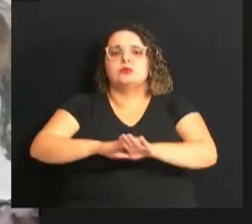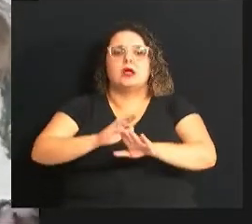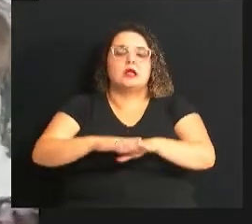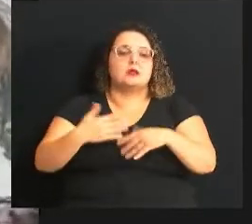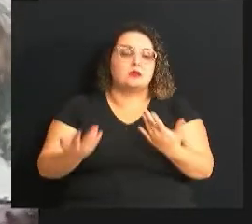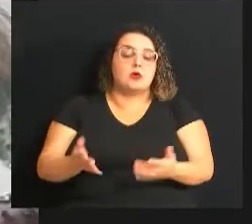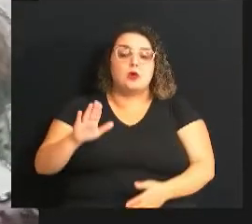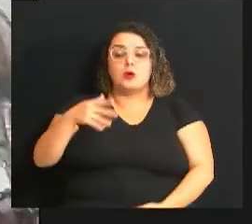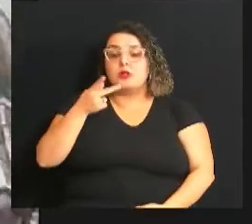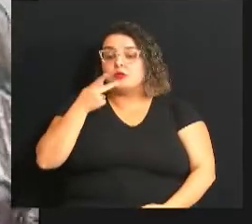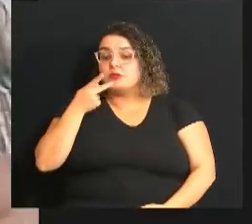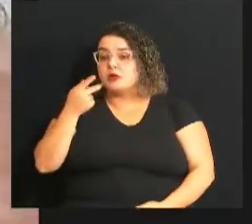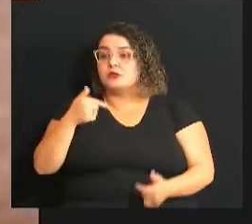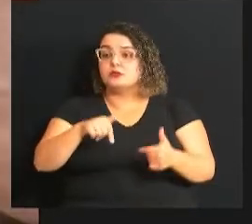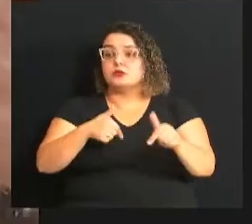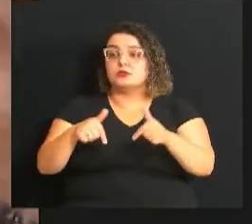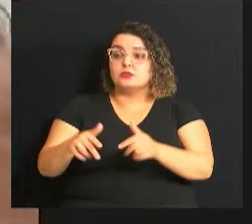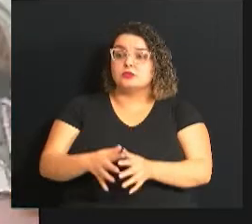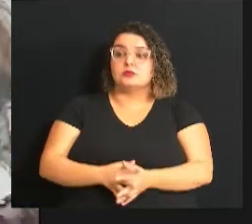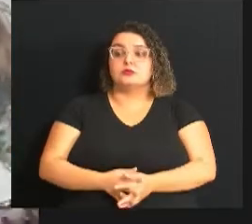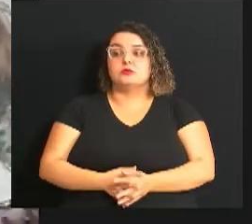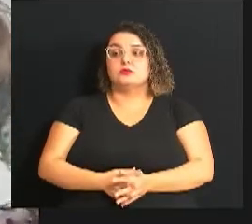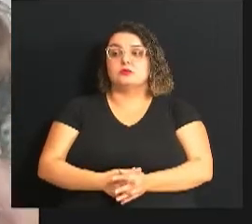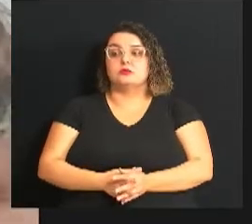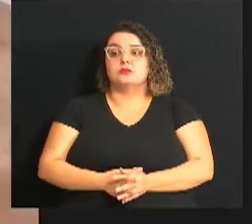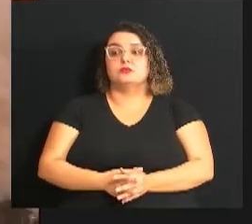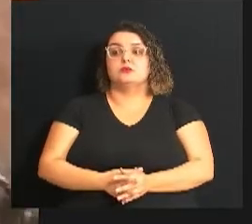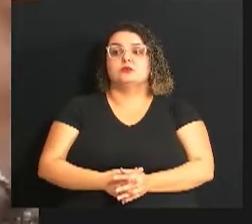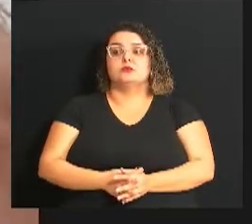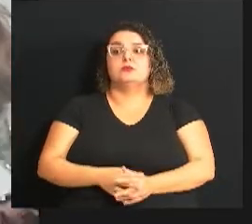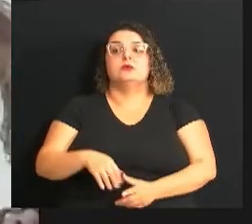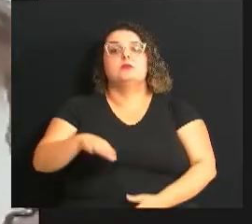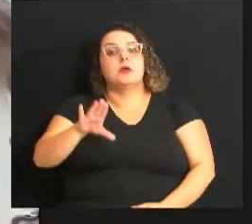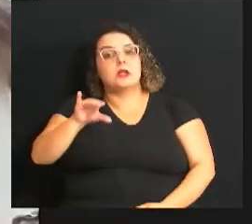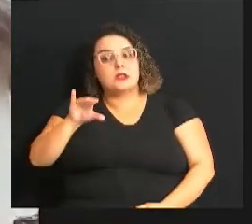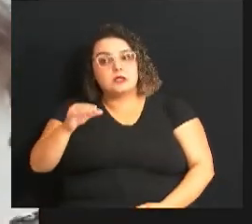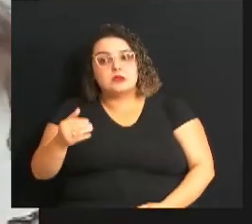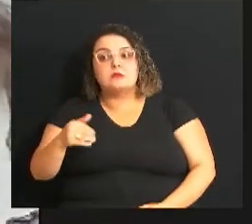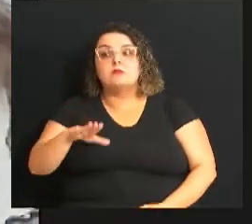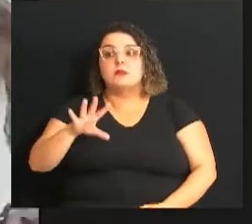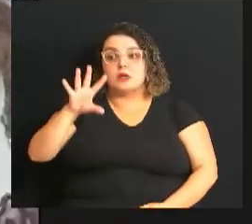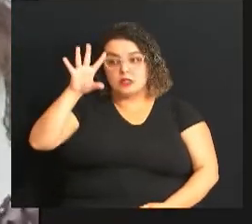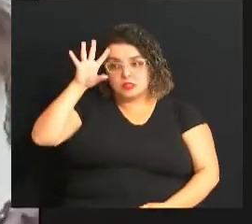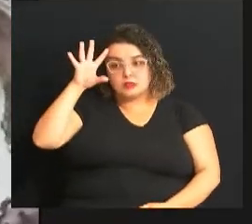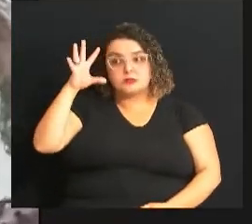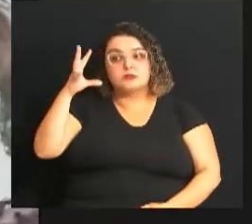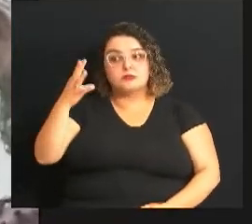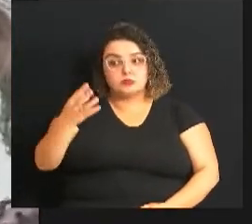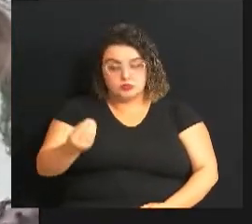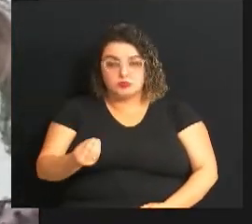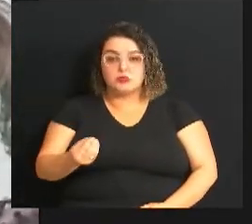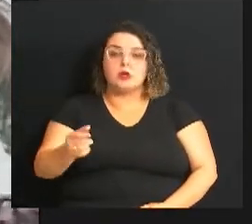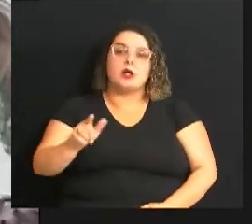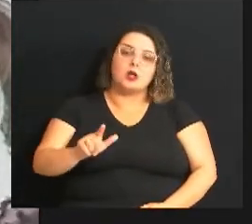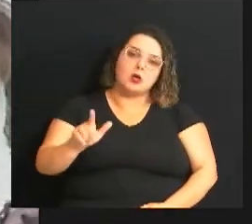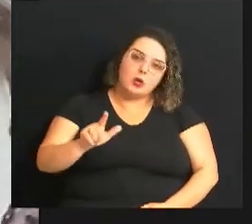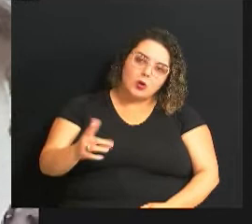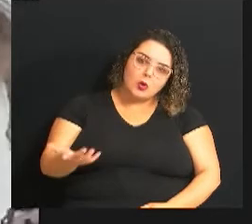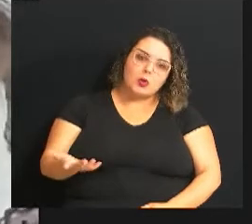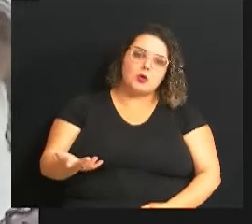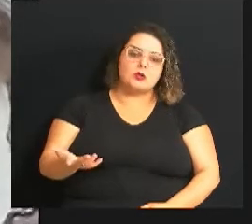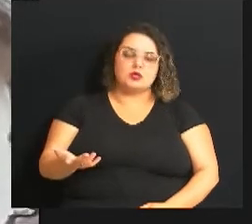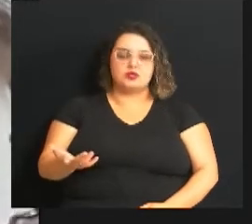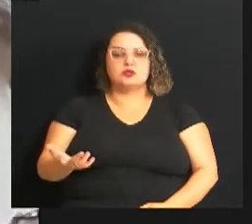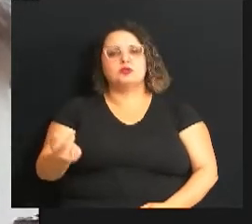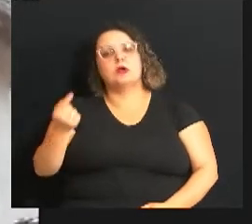mais de envolvimento mais científico, de mais conhecimento, é lógico que a tendência é que